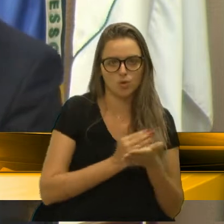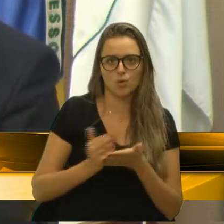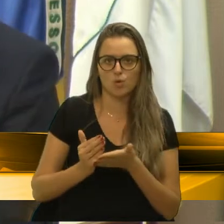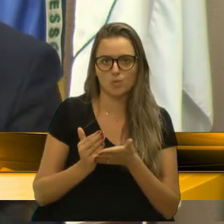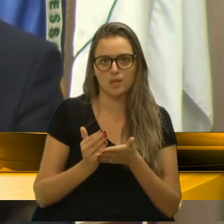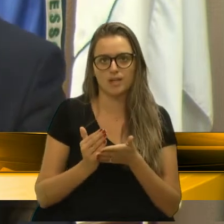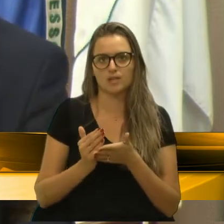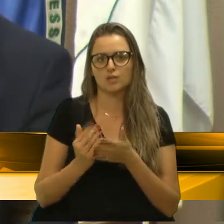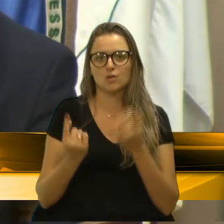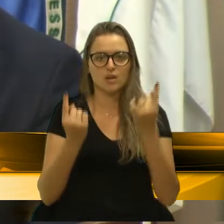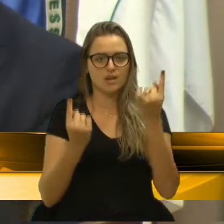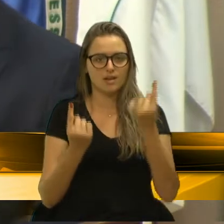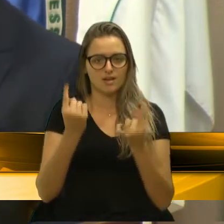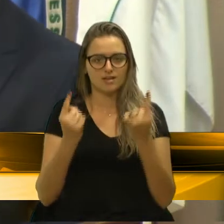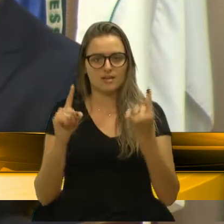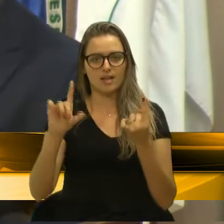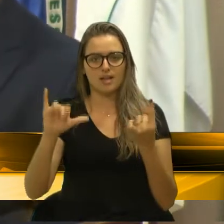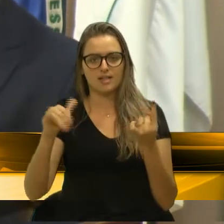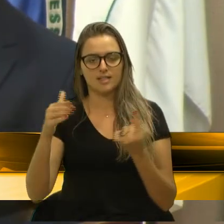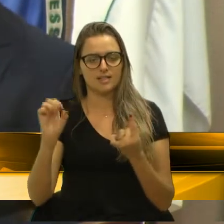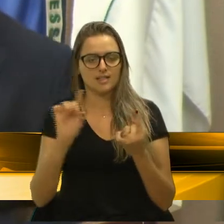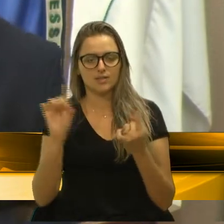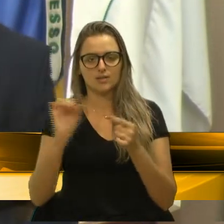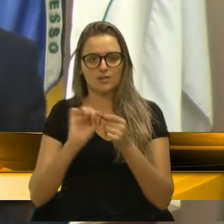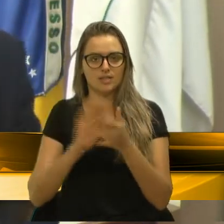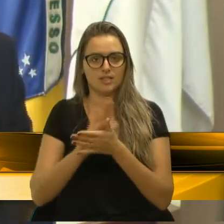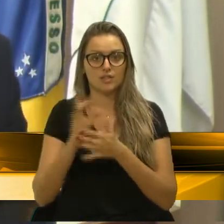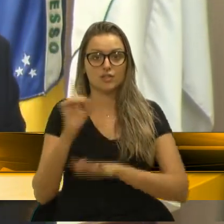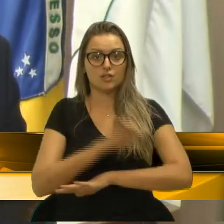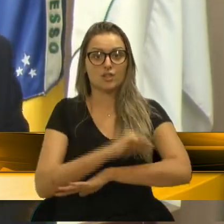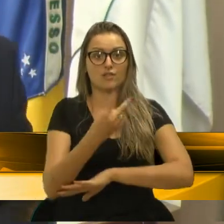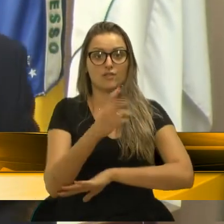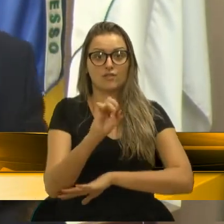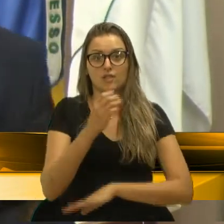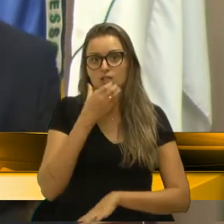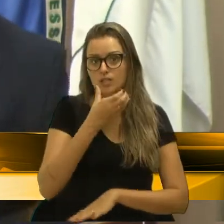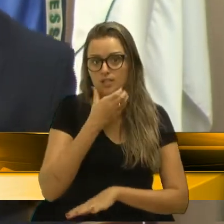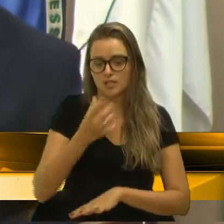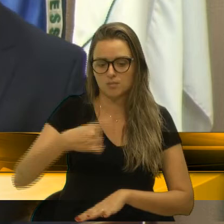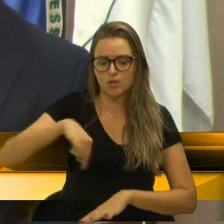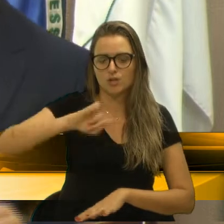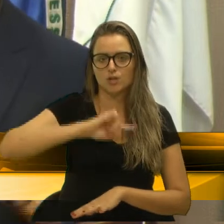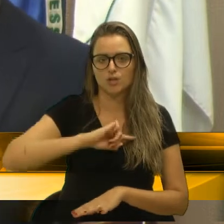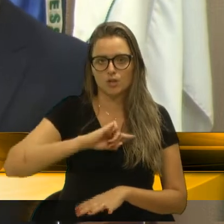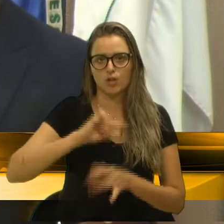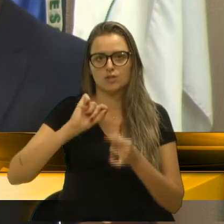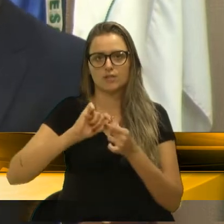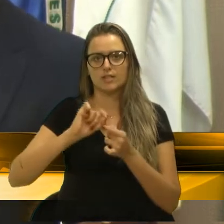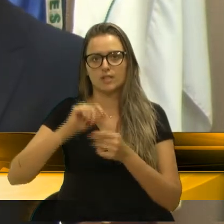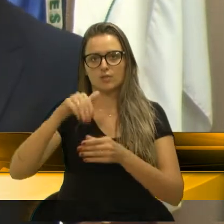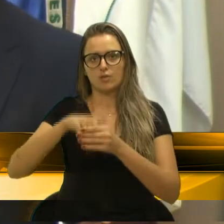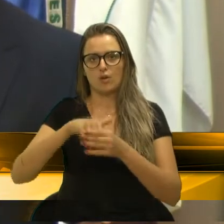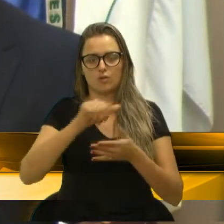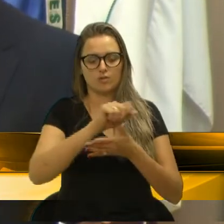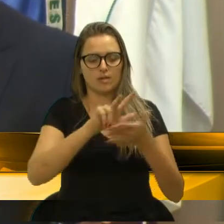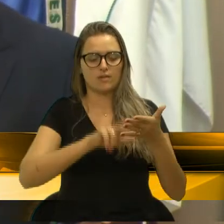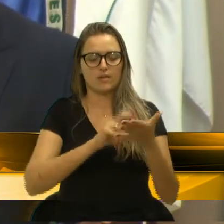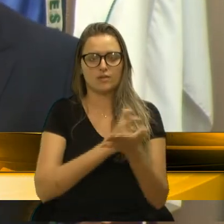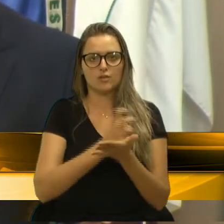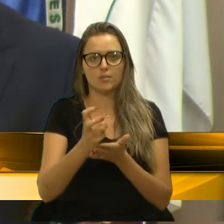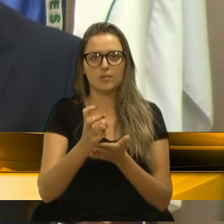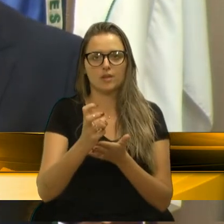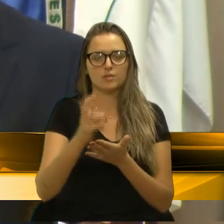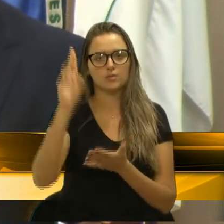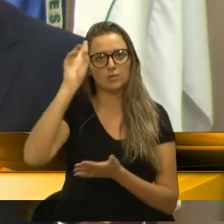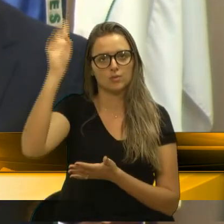licitação até o dia 20/12, pasmem, no dia 20/12, enquanto a gente estava aqui votando e analisando o pedido de impeachment do prefeito